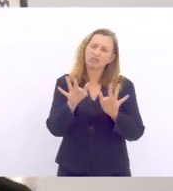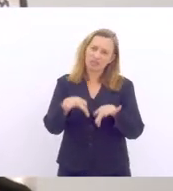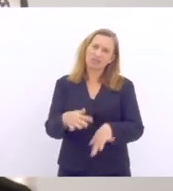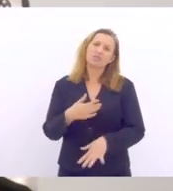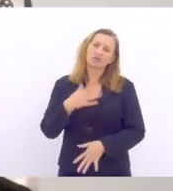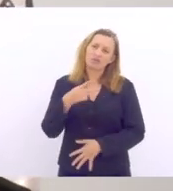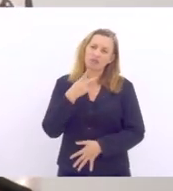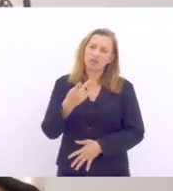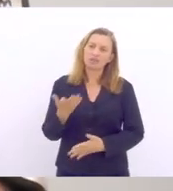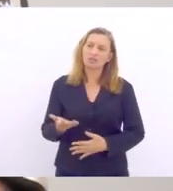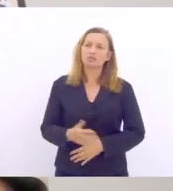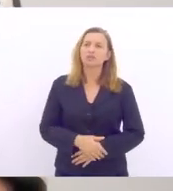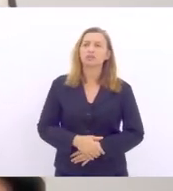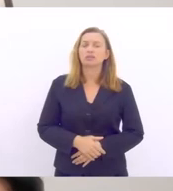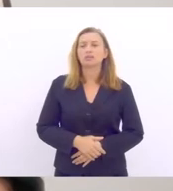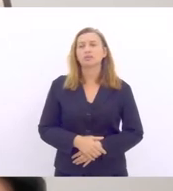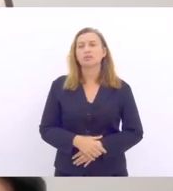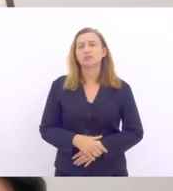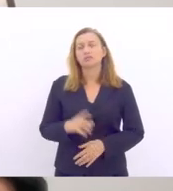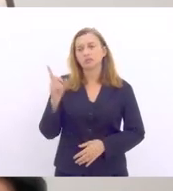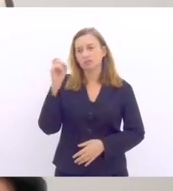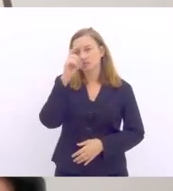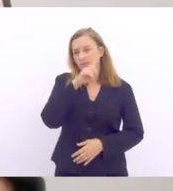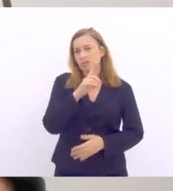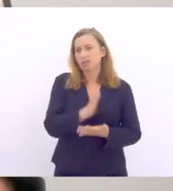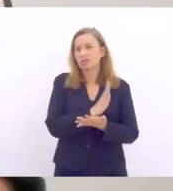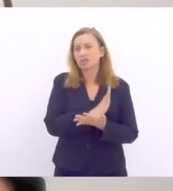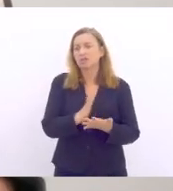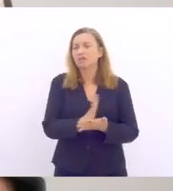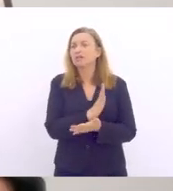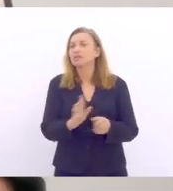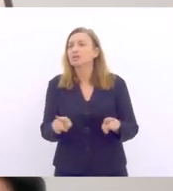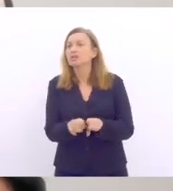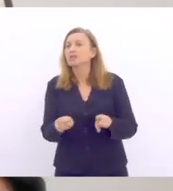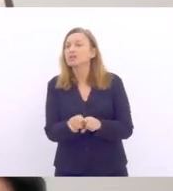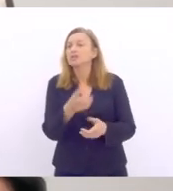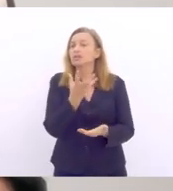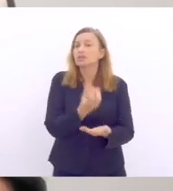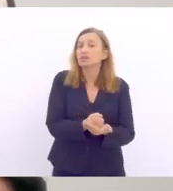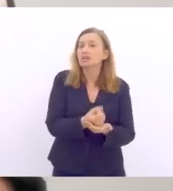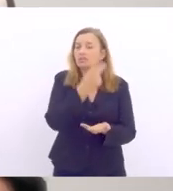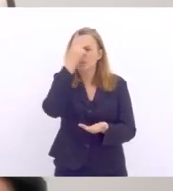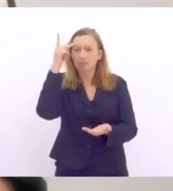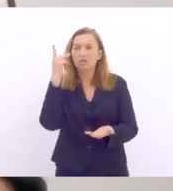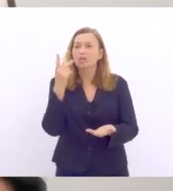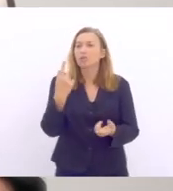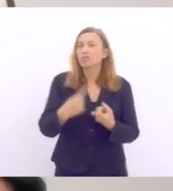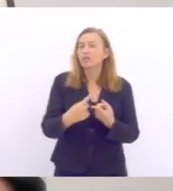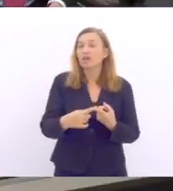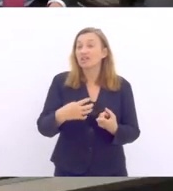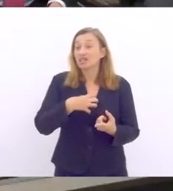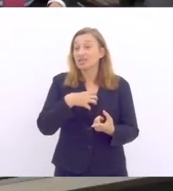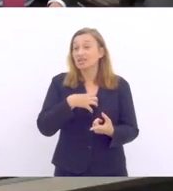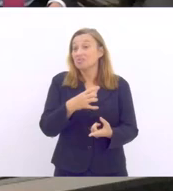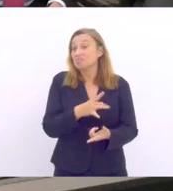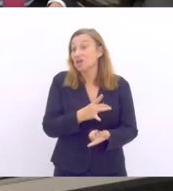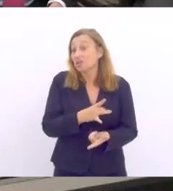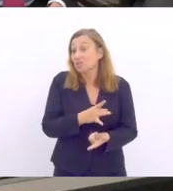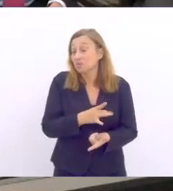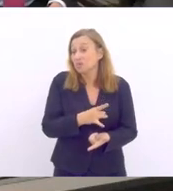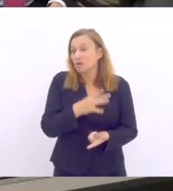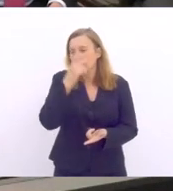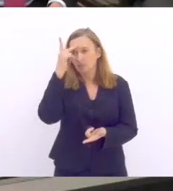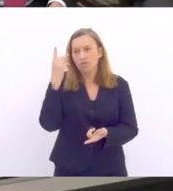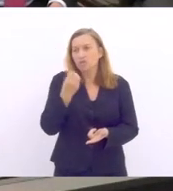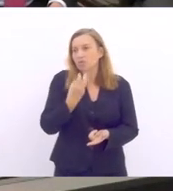A gente tem dificuldade, às vezes, também, de cadastrar a pessoa, porque ela já se sente intimidada. Pessoas de